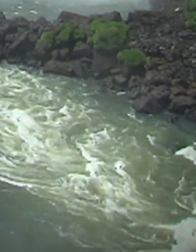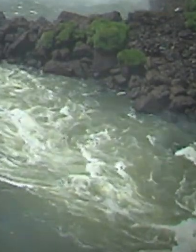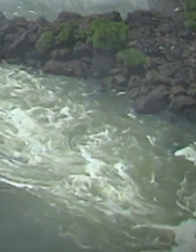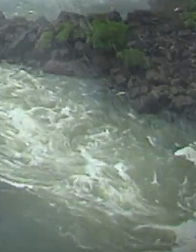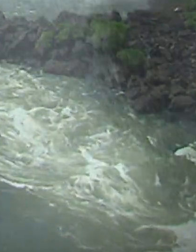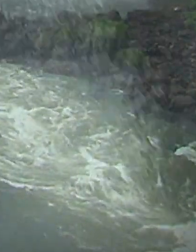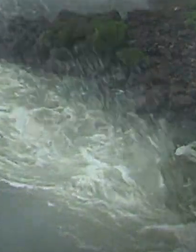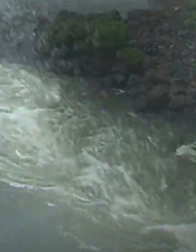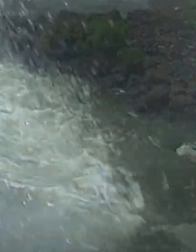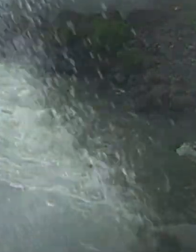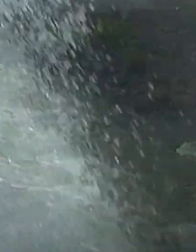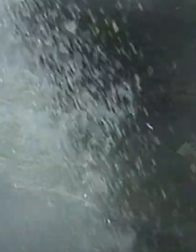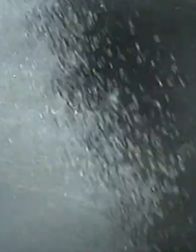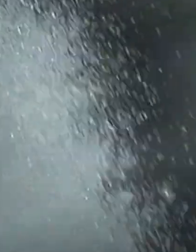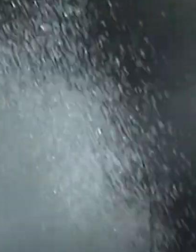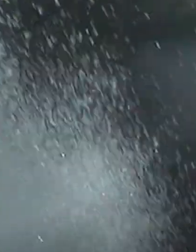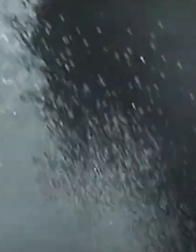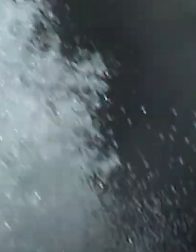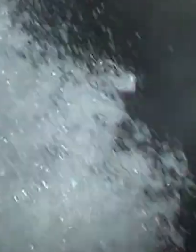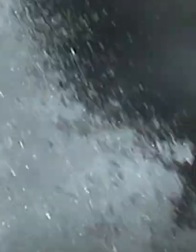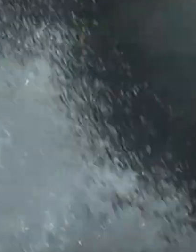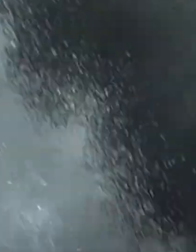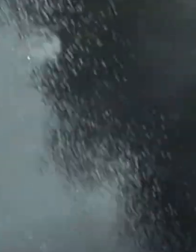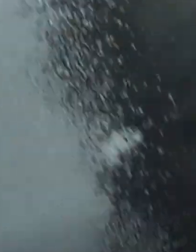é a graça do eterno